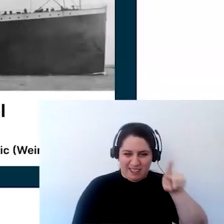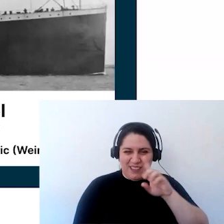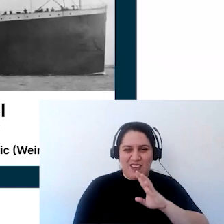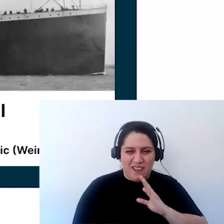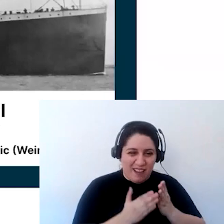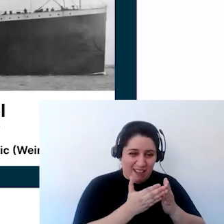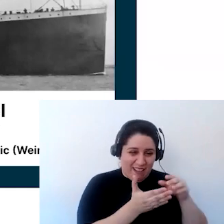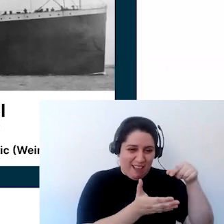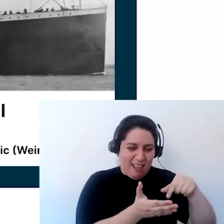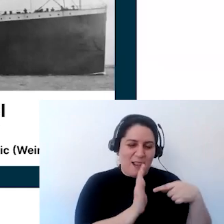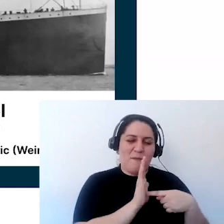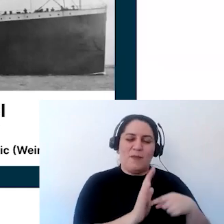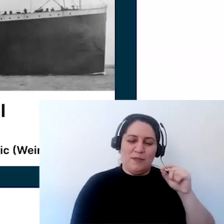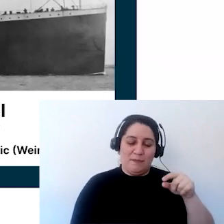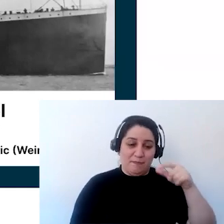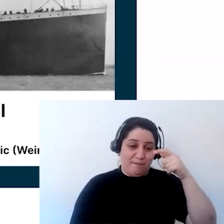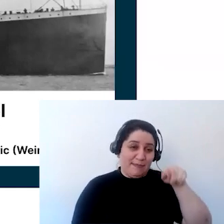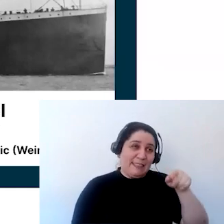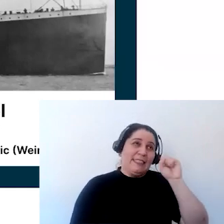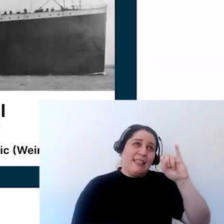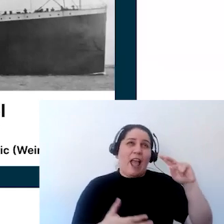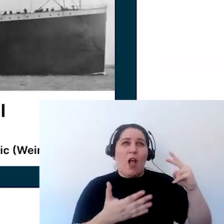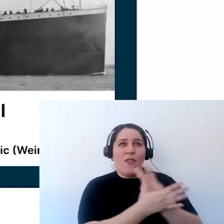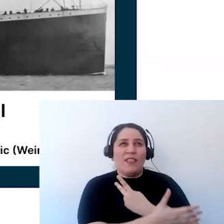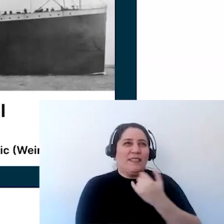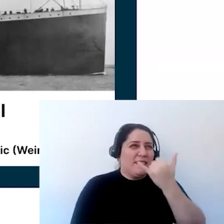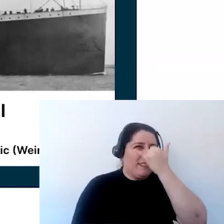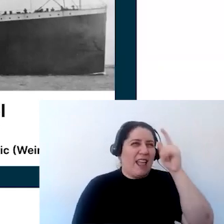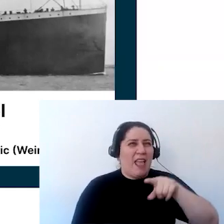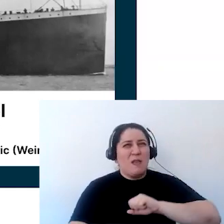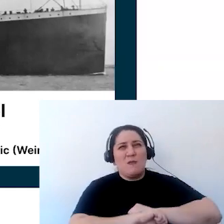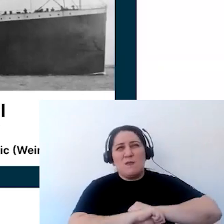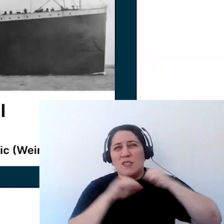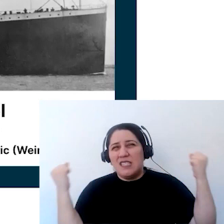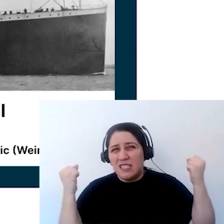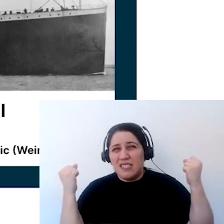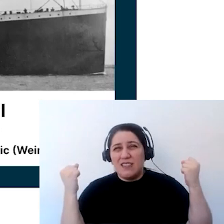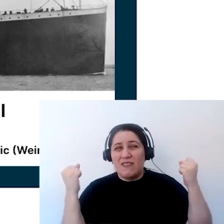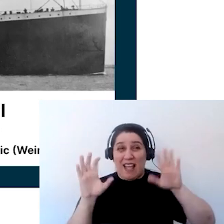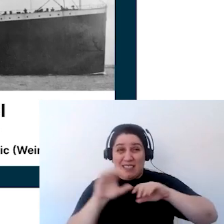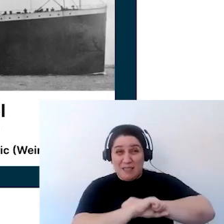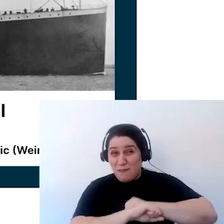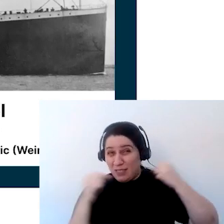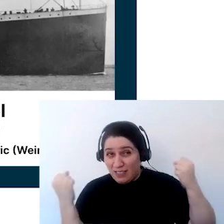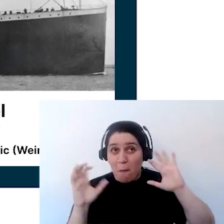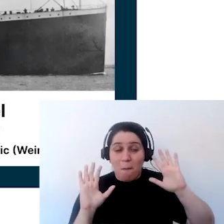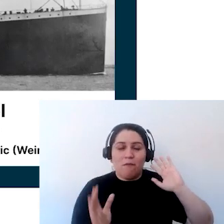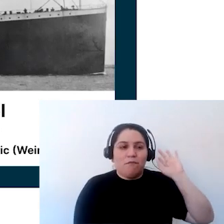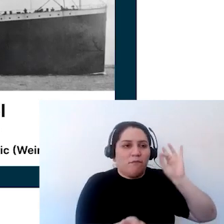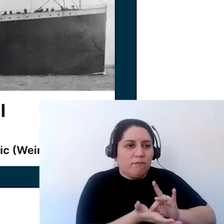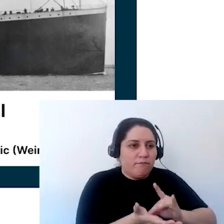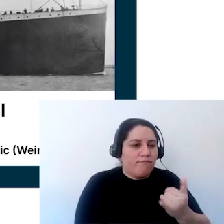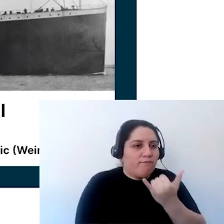que o pensamento que um desastre é impossível, muitas vezes leva a um desastre impensável. O Titanic, ele